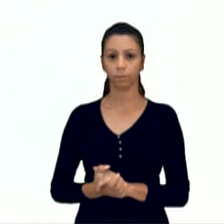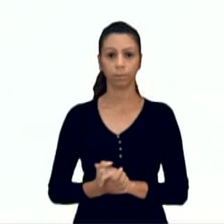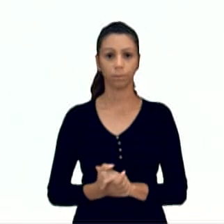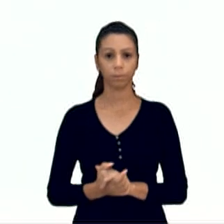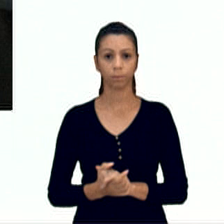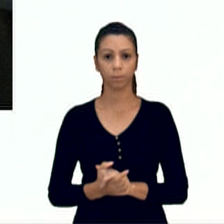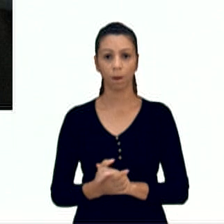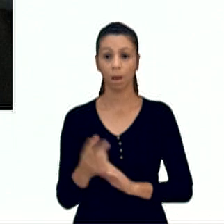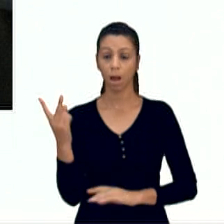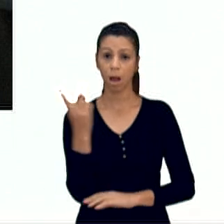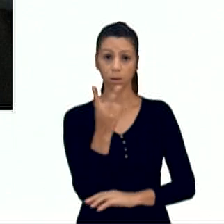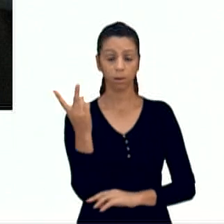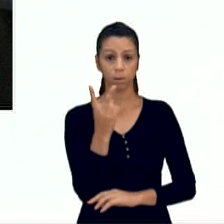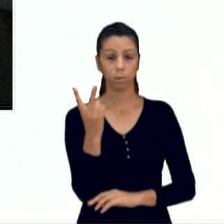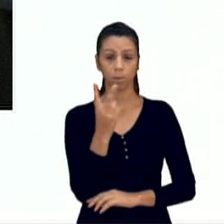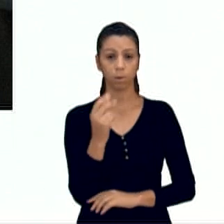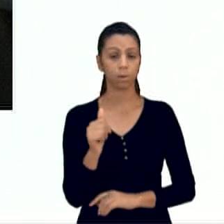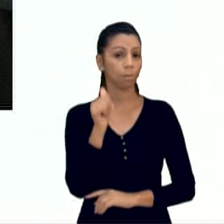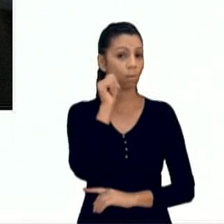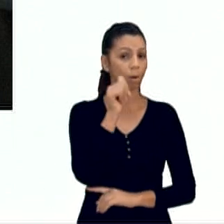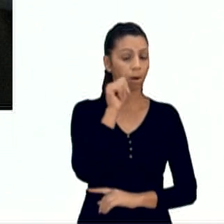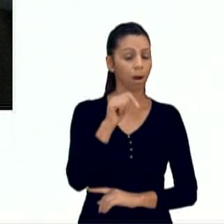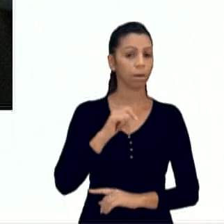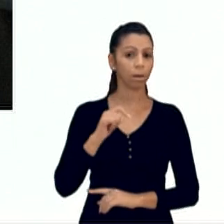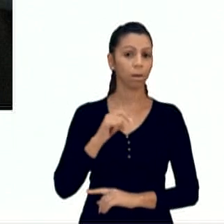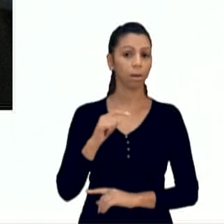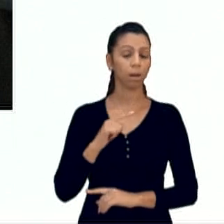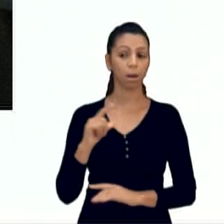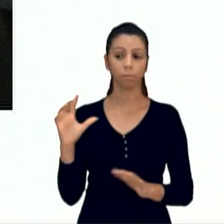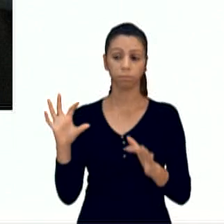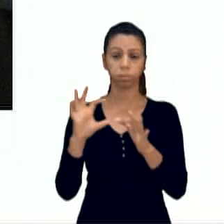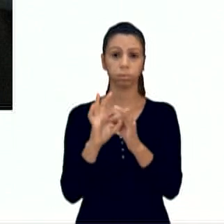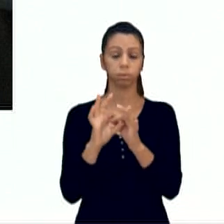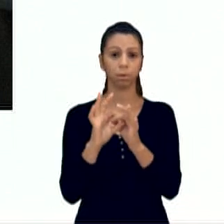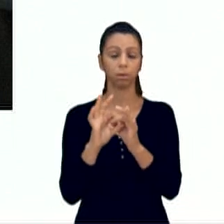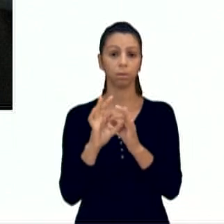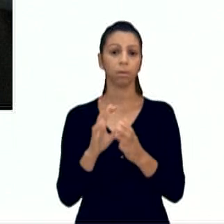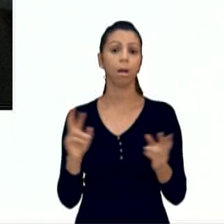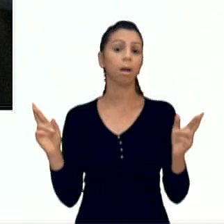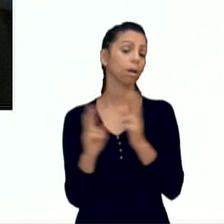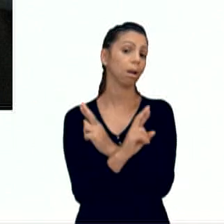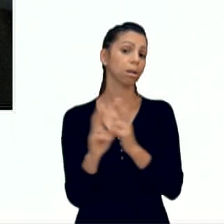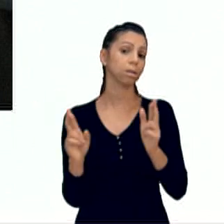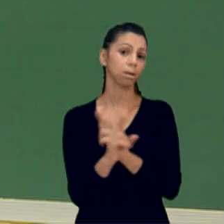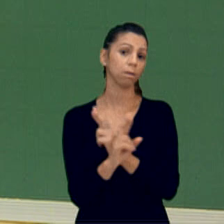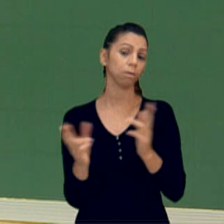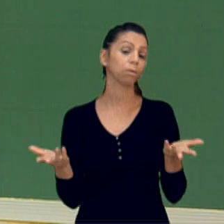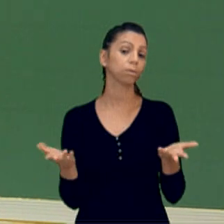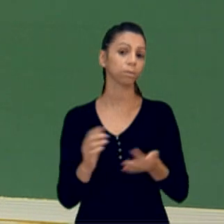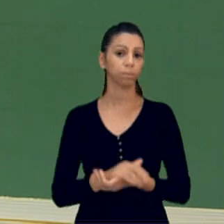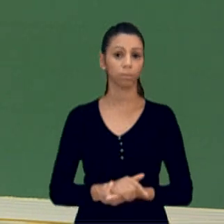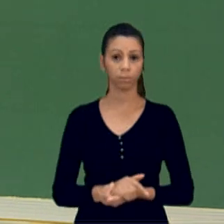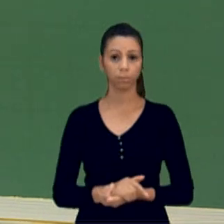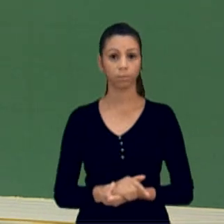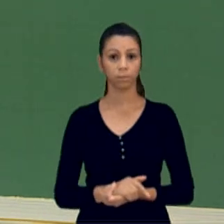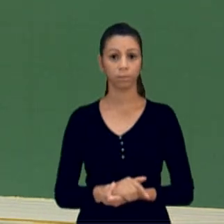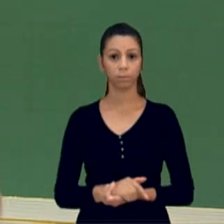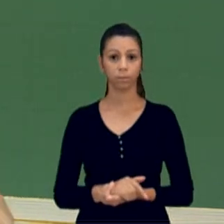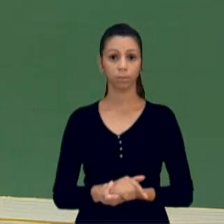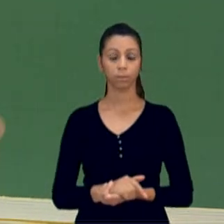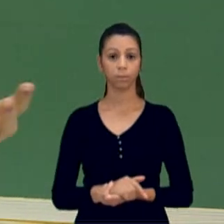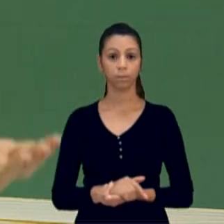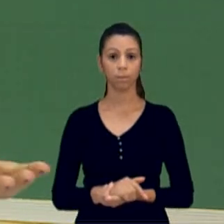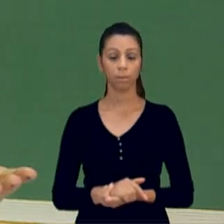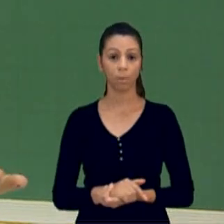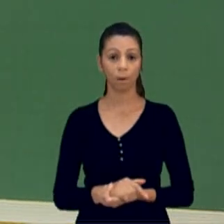comum? Vamos voltar lá na foto, né? Então, eu já disse que as duas estão em um discurso. E o que elas têm em comum? Né? Elas